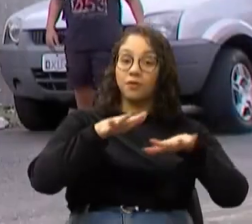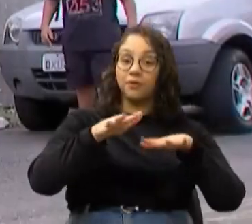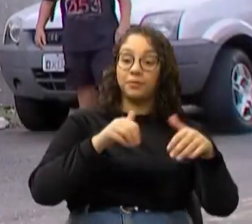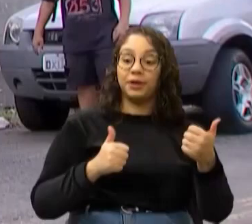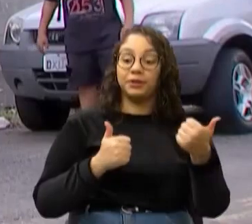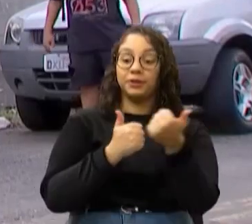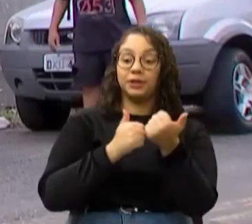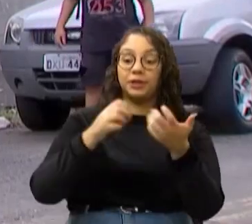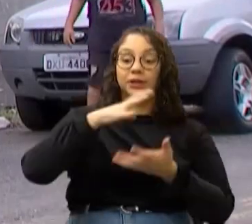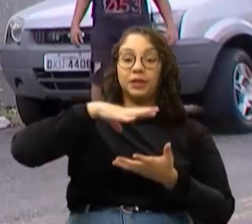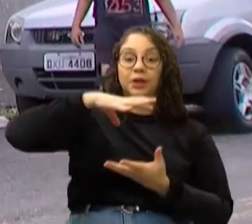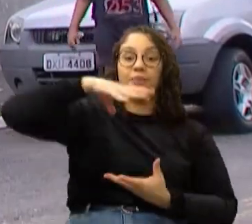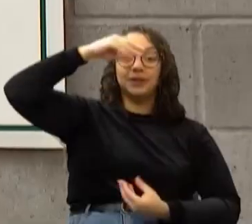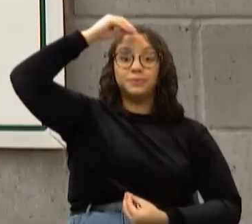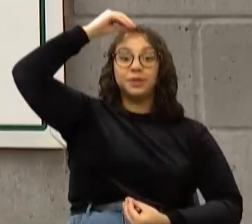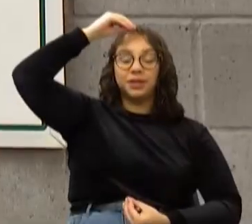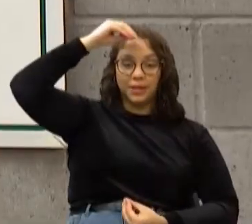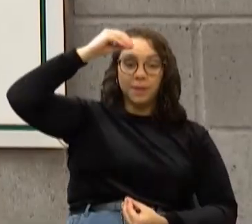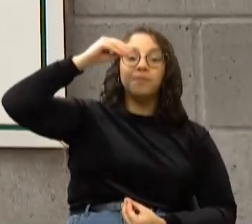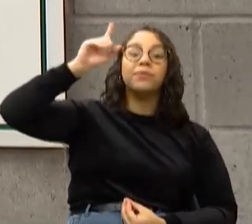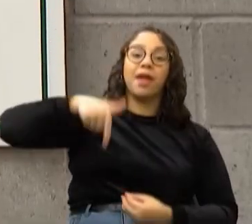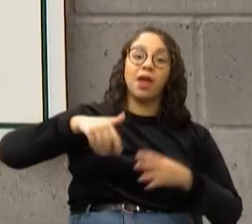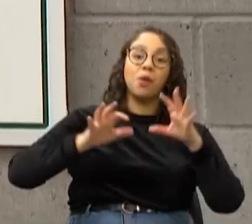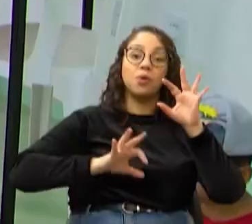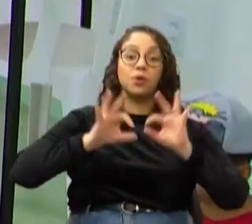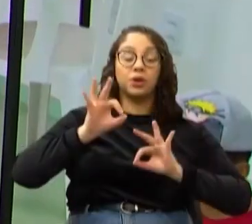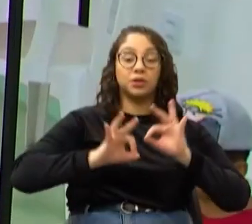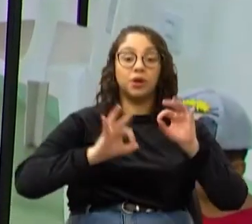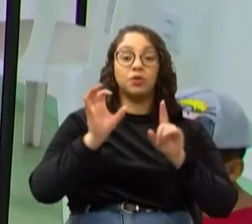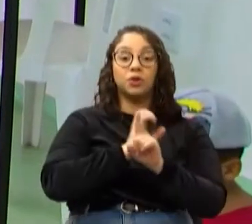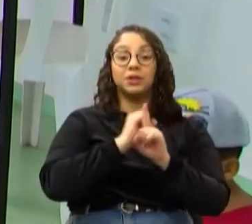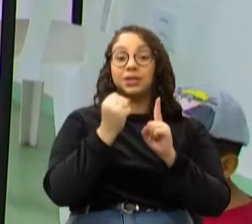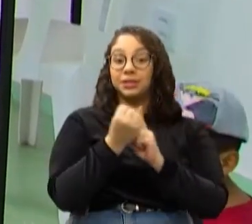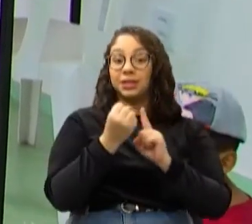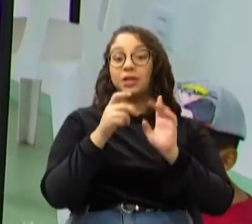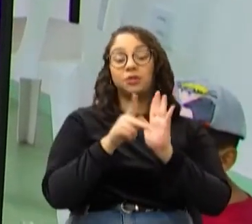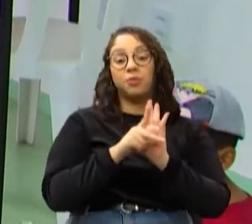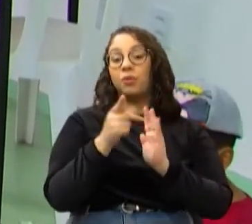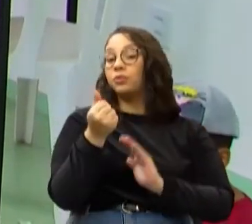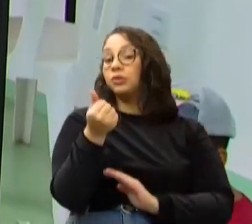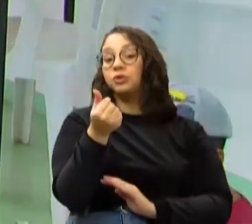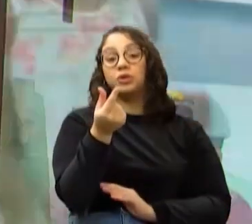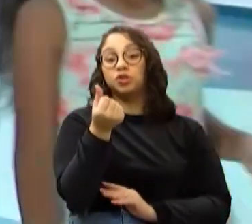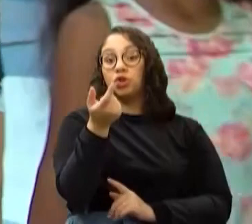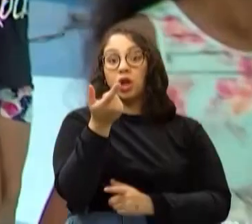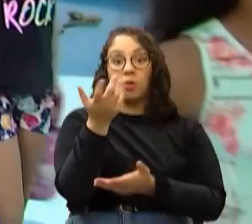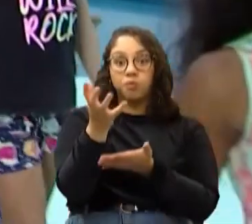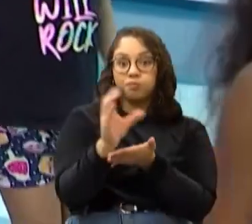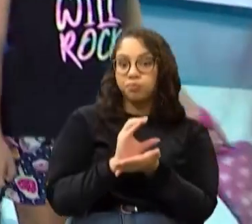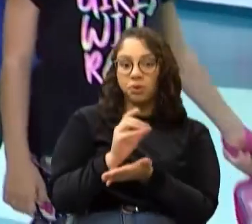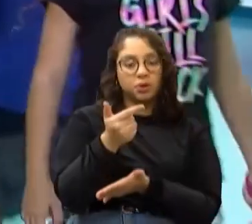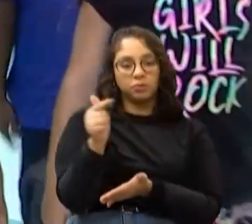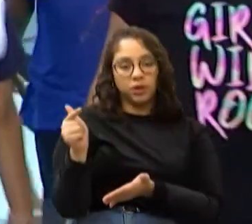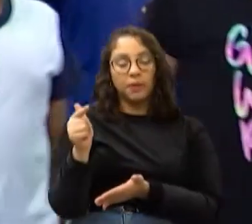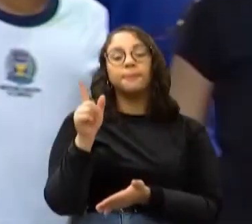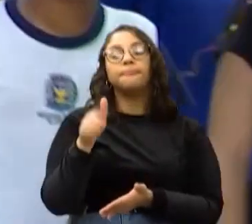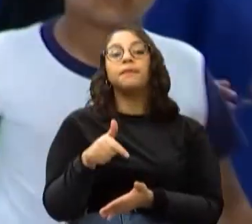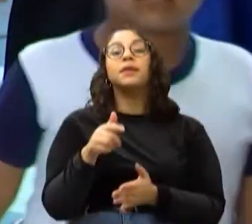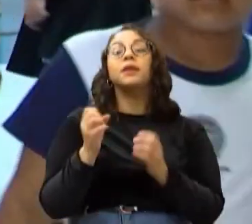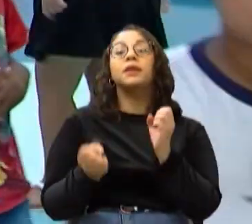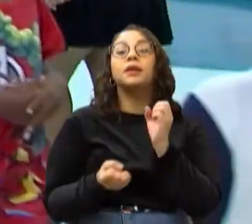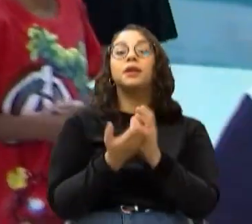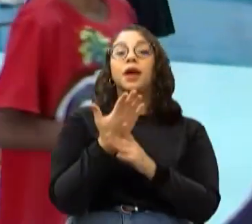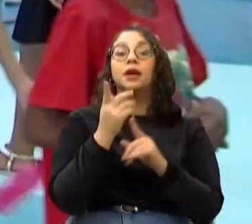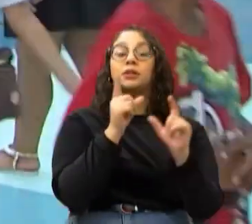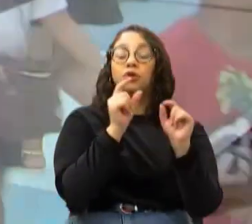O Movimento Assistencial Espírita Maria Rosa é uma organização da sociedade civil sem fins econômicos